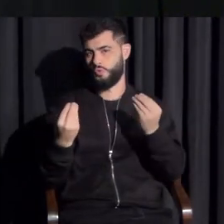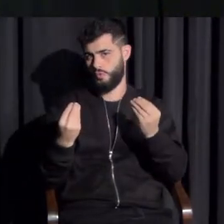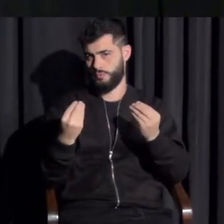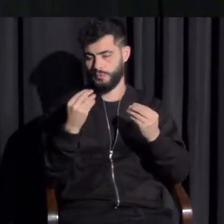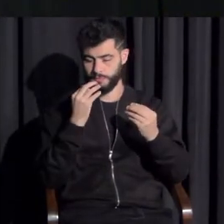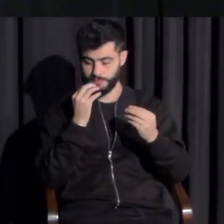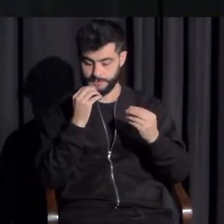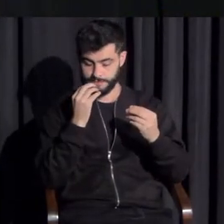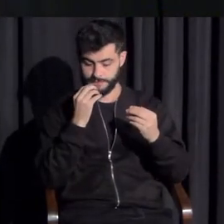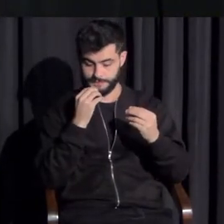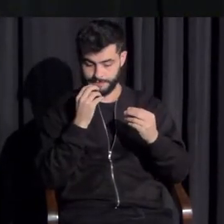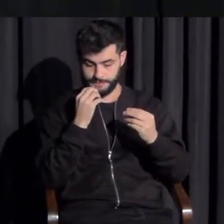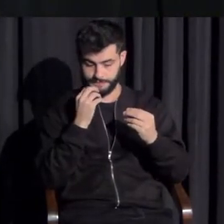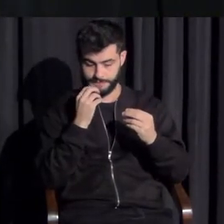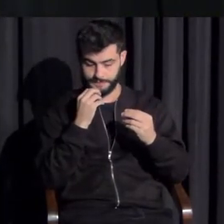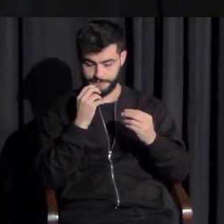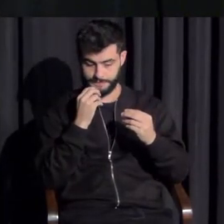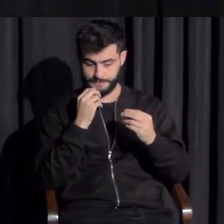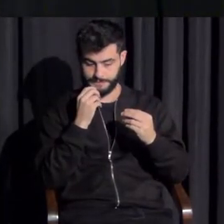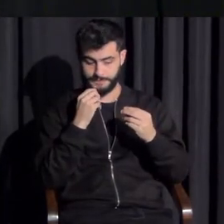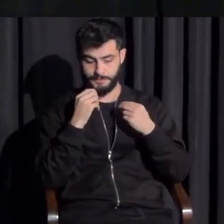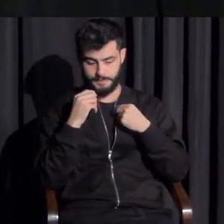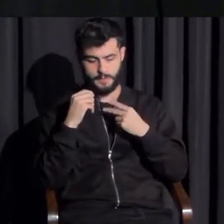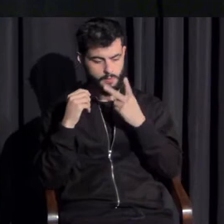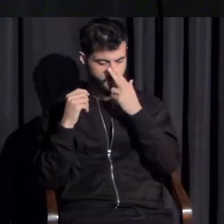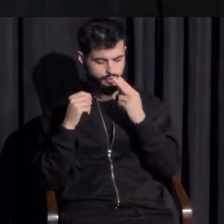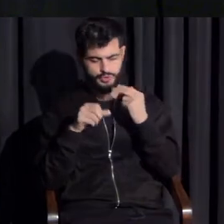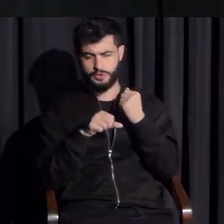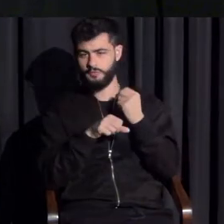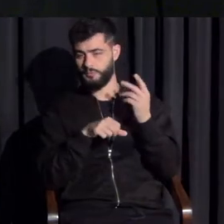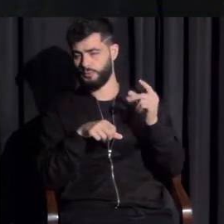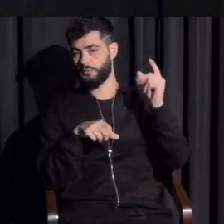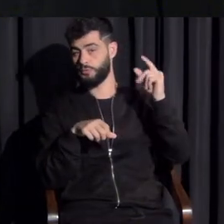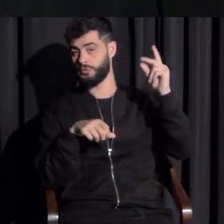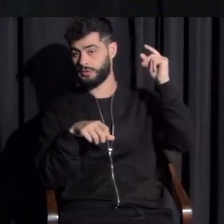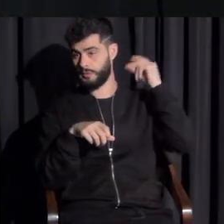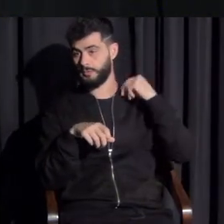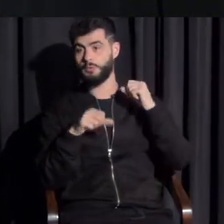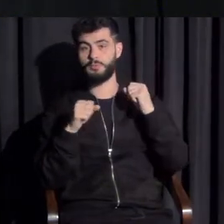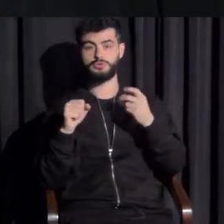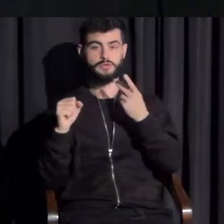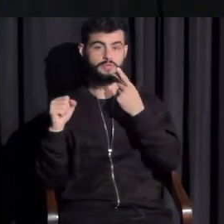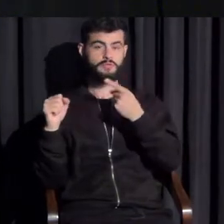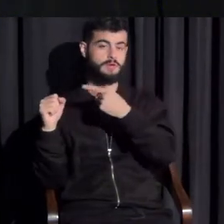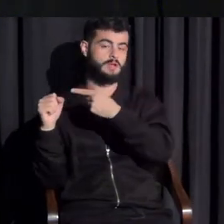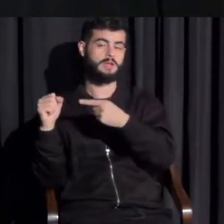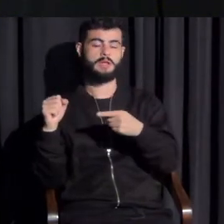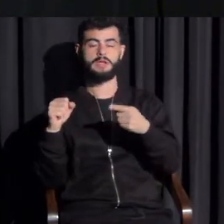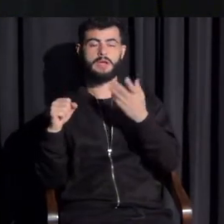Durante algum tempo, eu dizia que o desenho também poderia aterrar as crianças aos lugares.